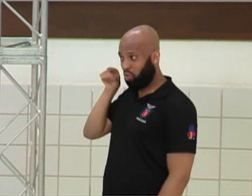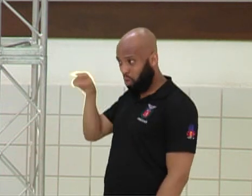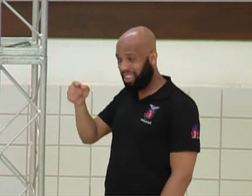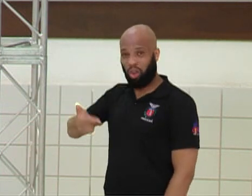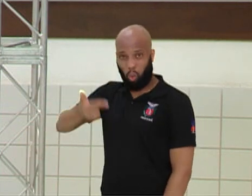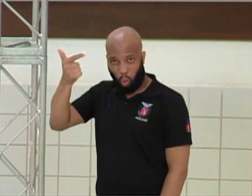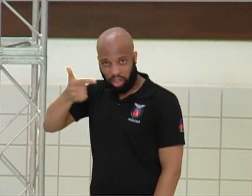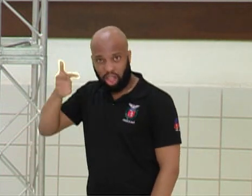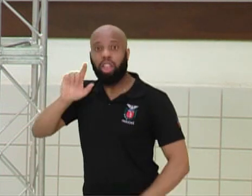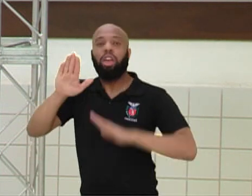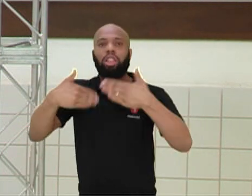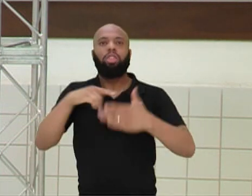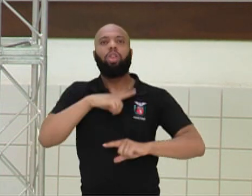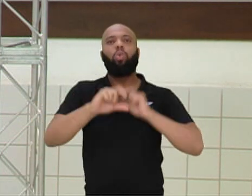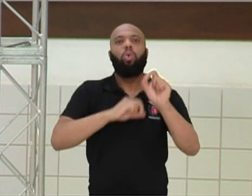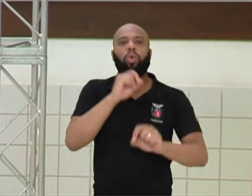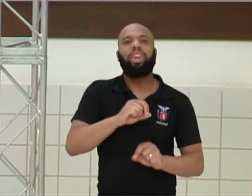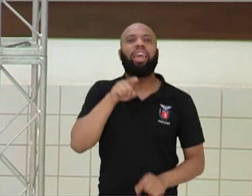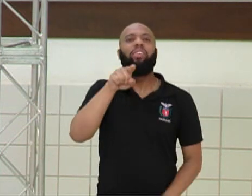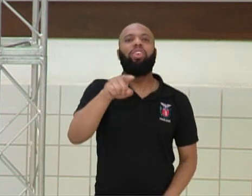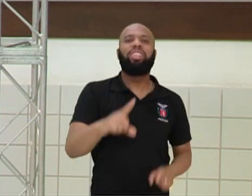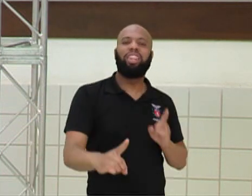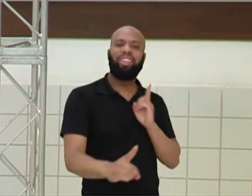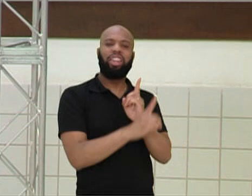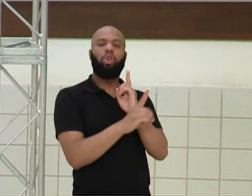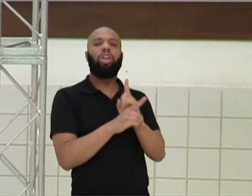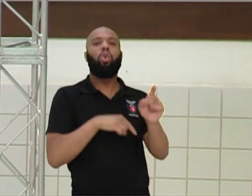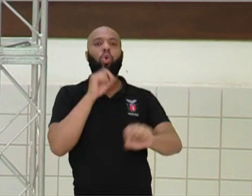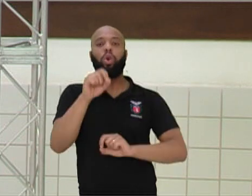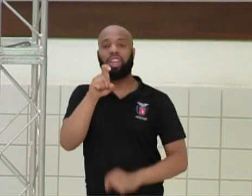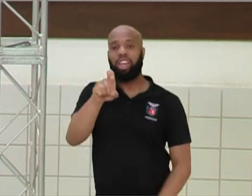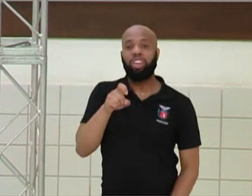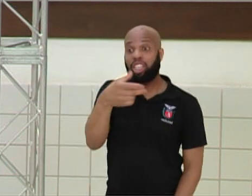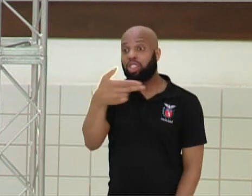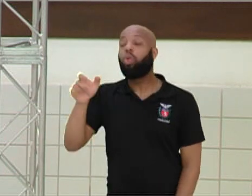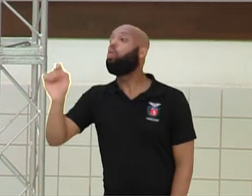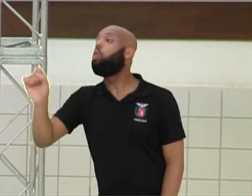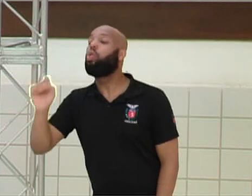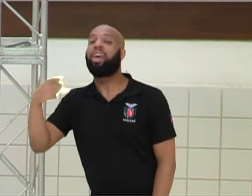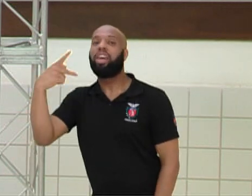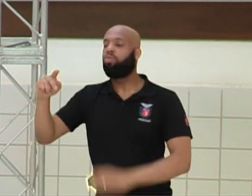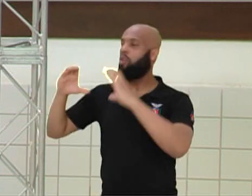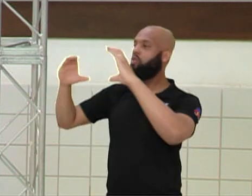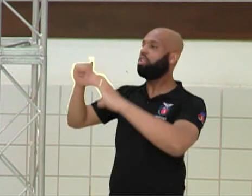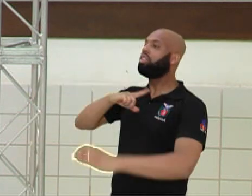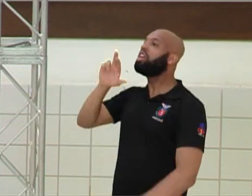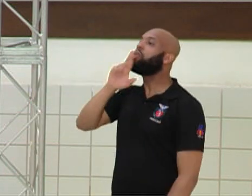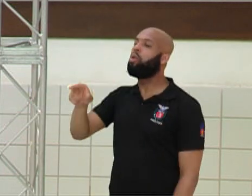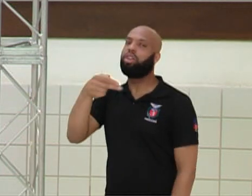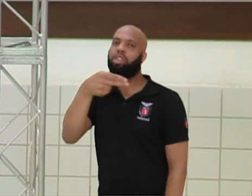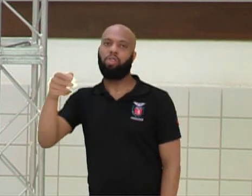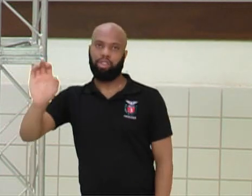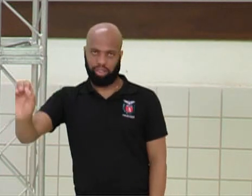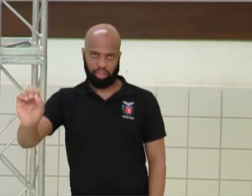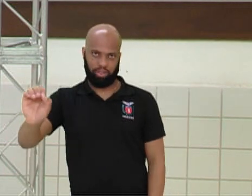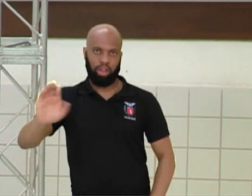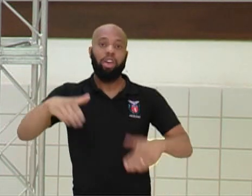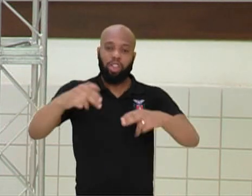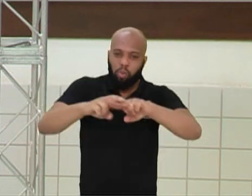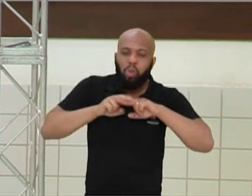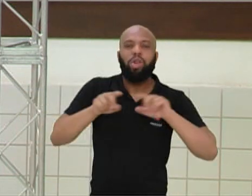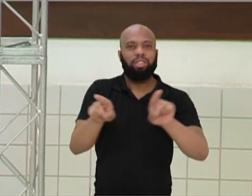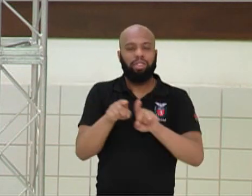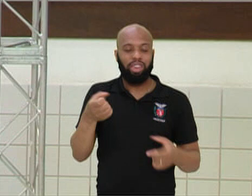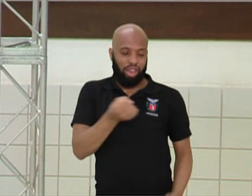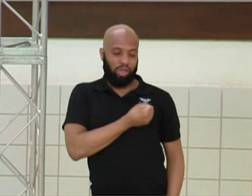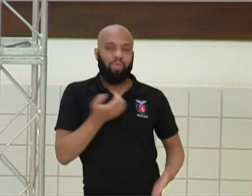o que acontece? Você vai ter que descobrir quais são os valores de x, de tal forma que a sua função resulte no zero. E até por isso que esses números